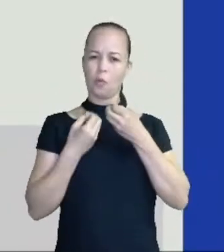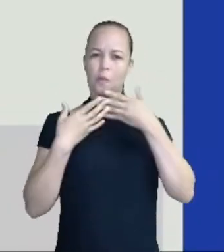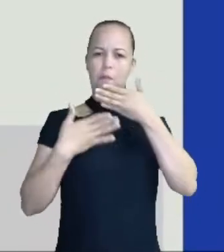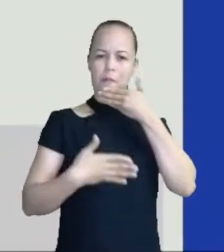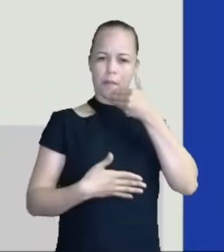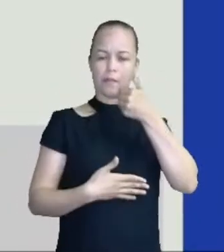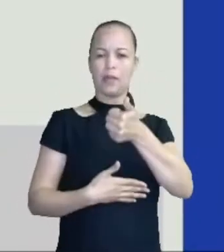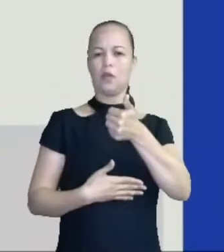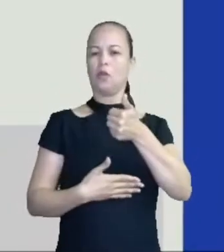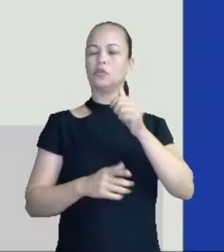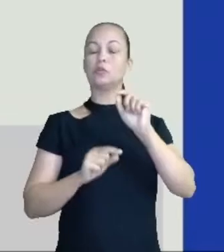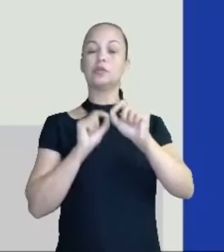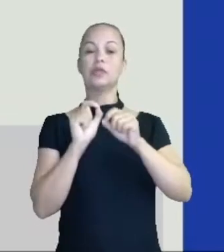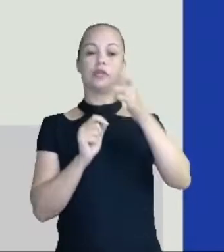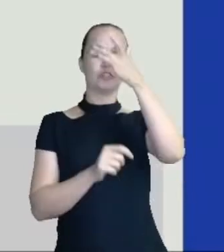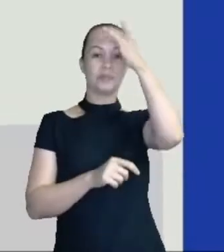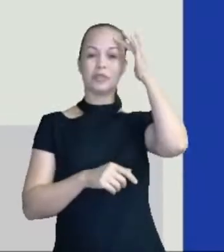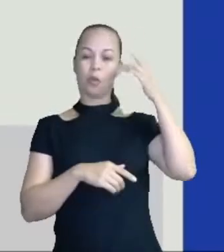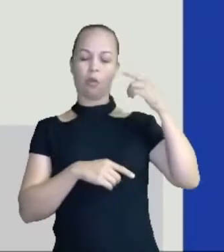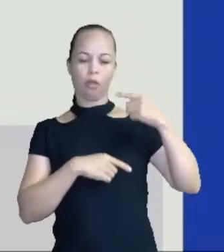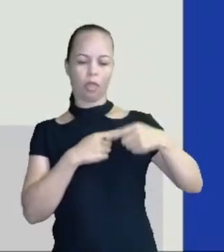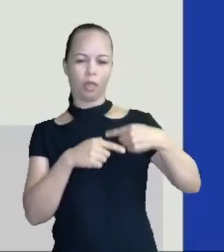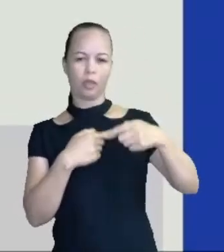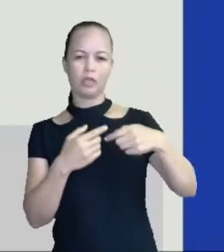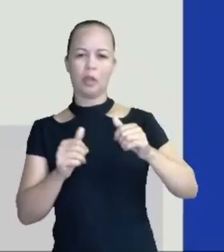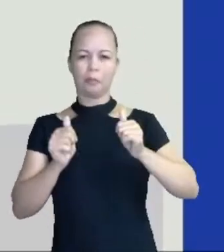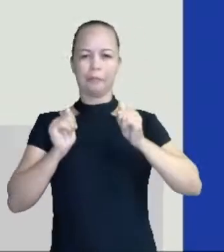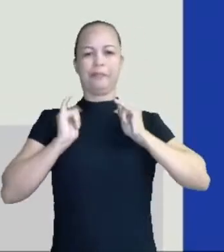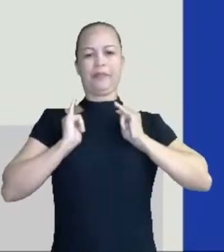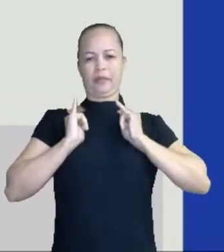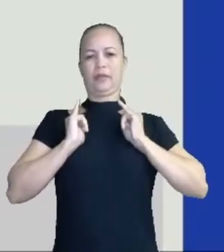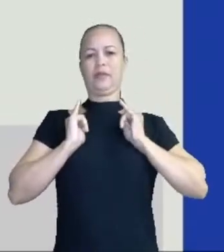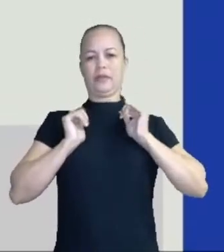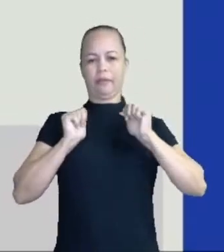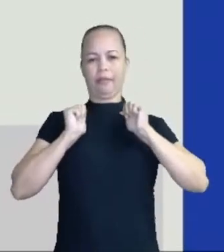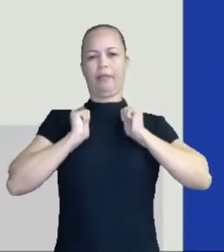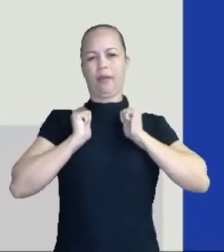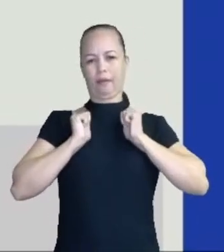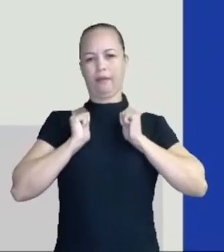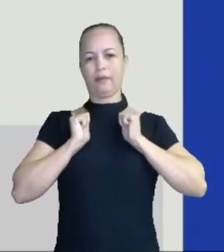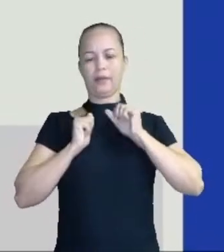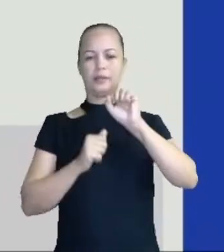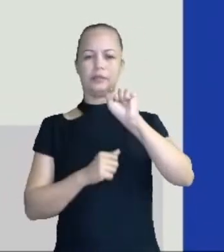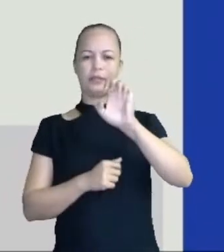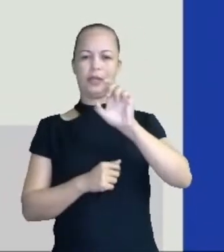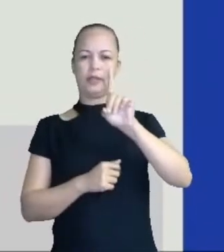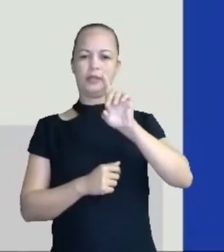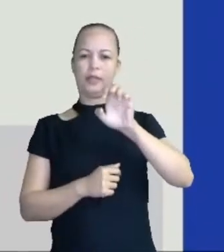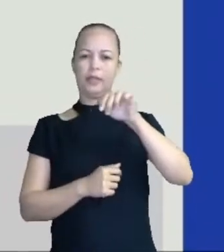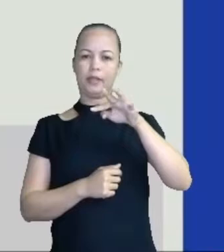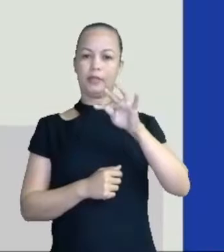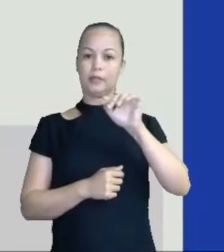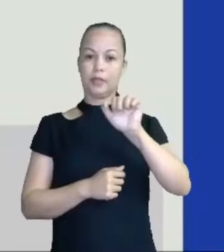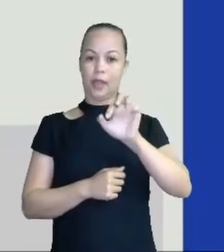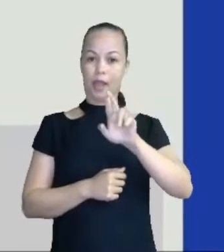são sedentárias, do que aquelas que não praticam nenhum tipo de atividade física. Quando a gente fala